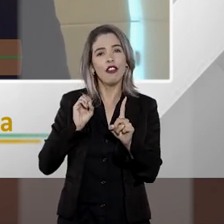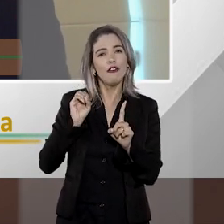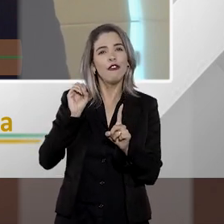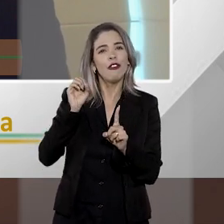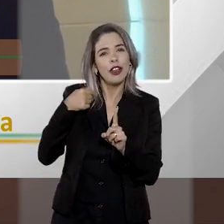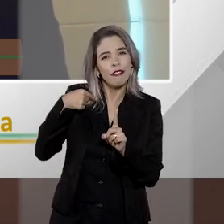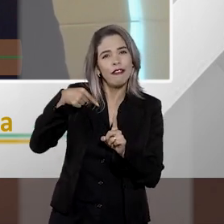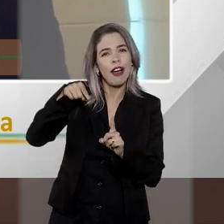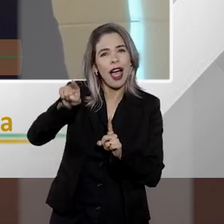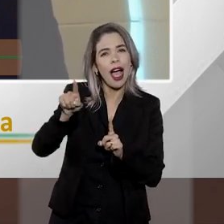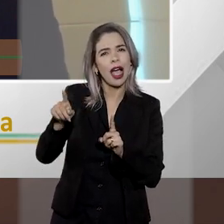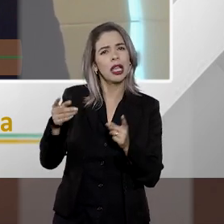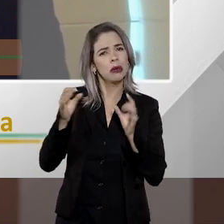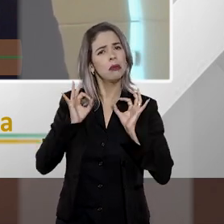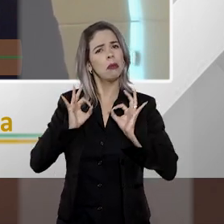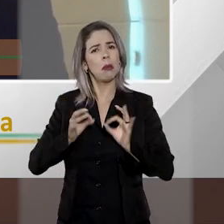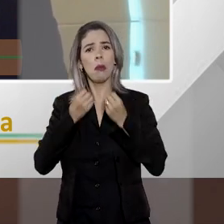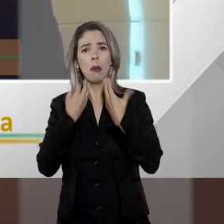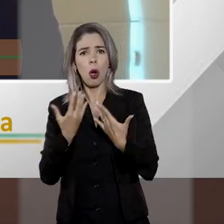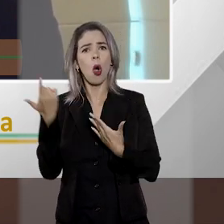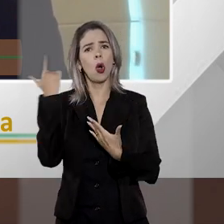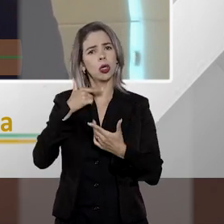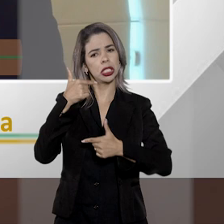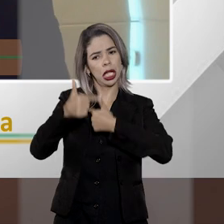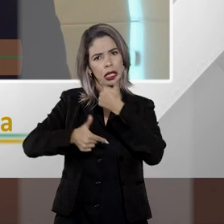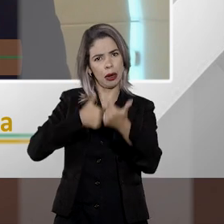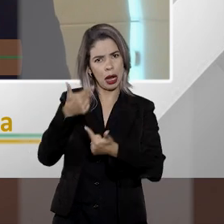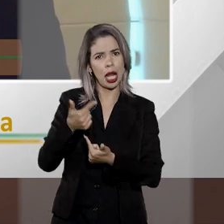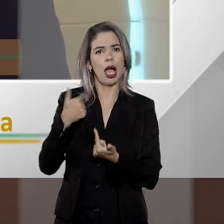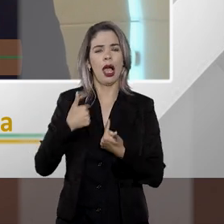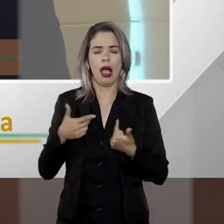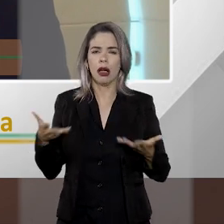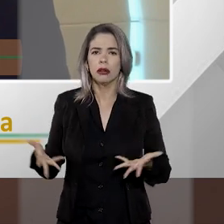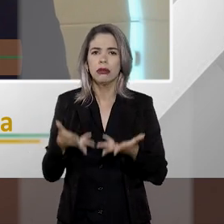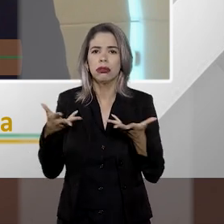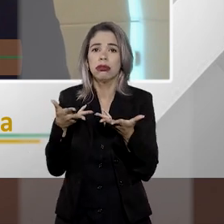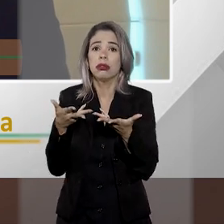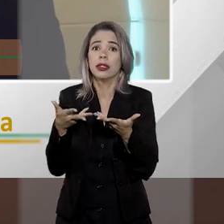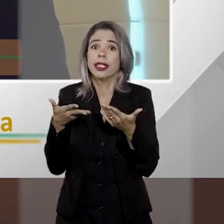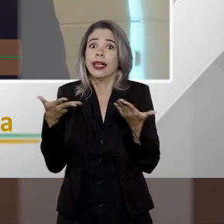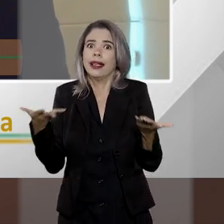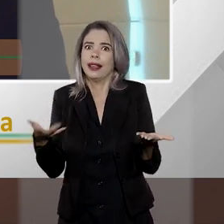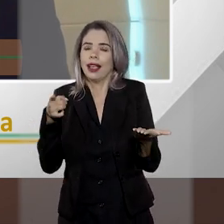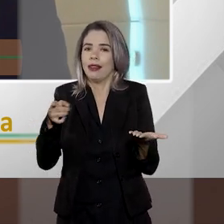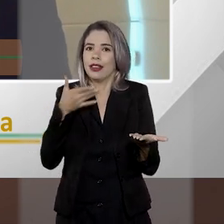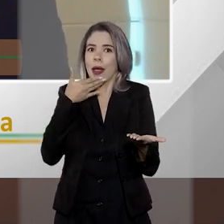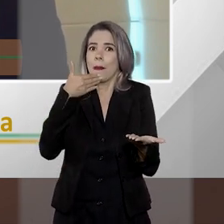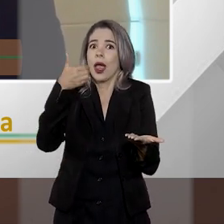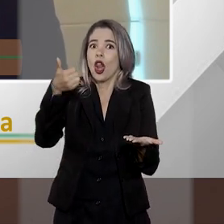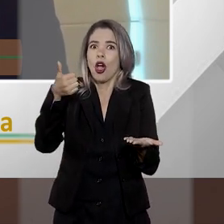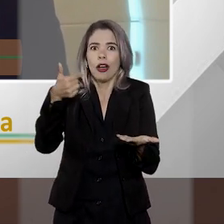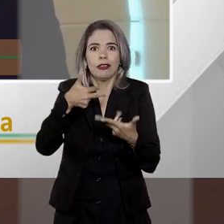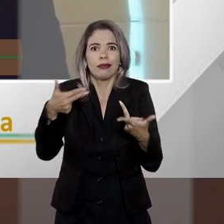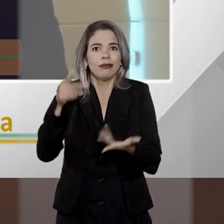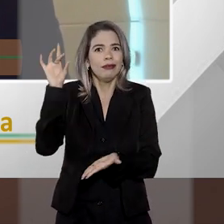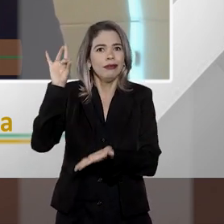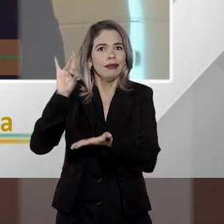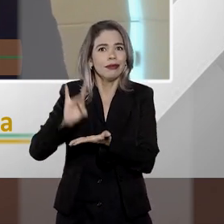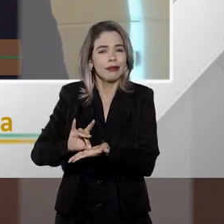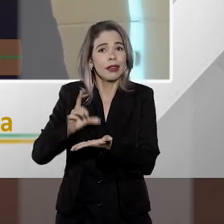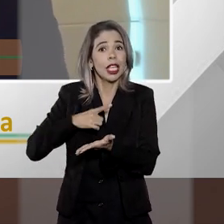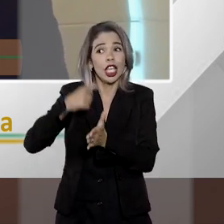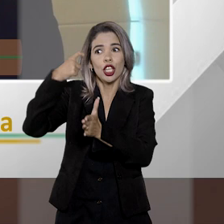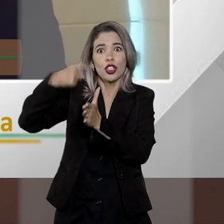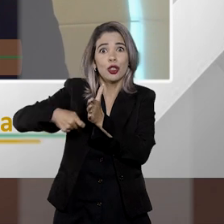sair e em condições de sair e trabalhar e produzir riqueza, vejam que temos um típico fato gerador de